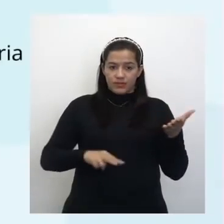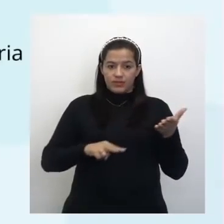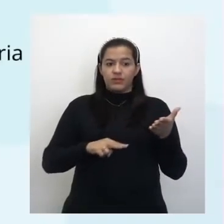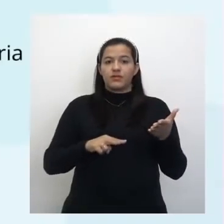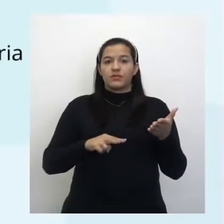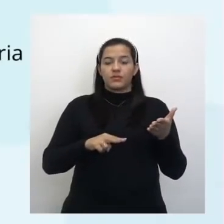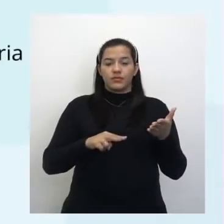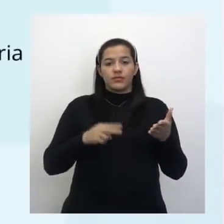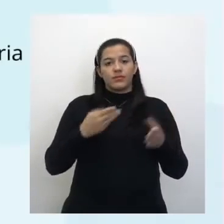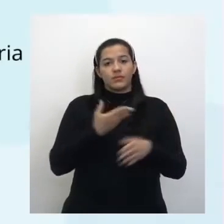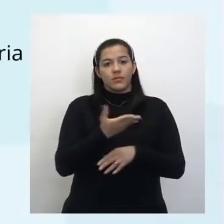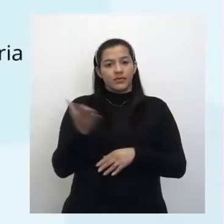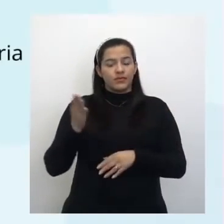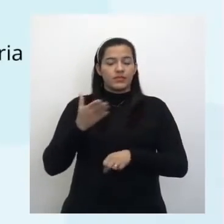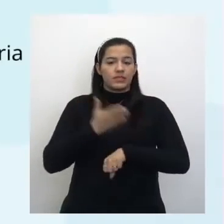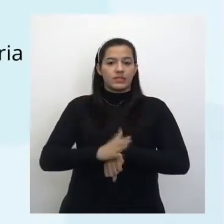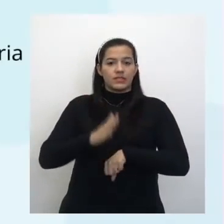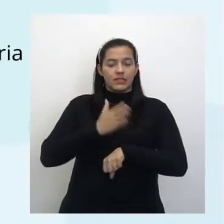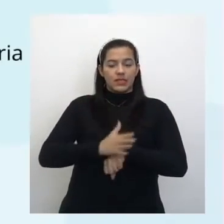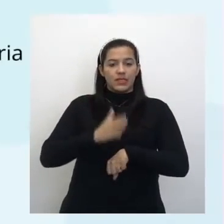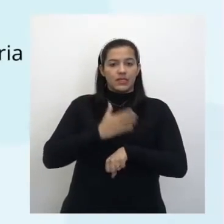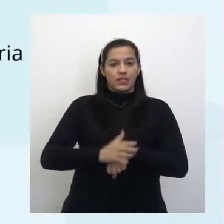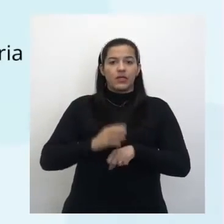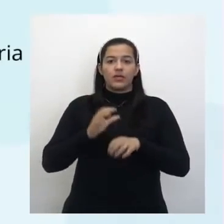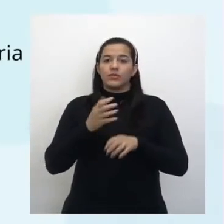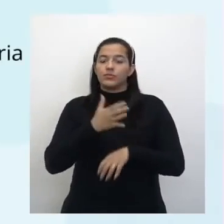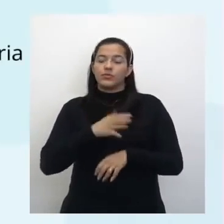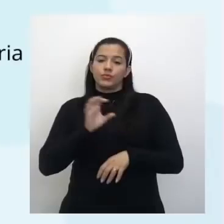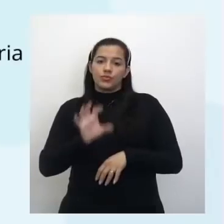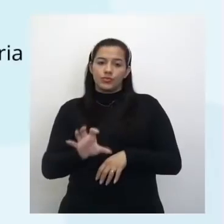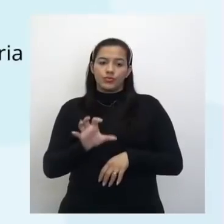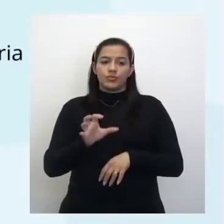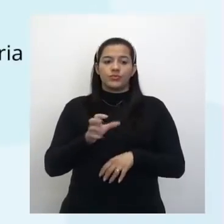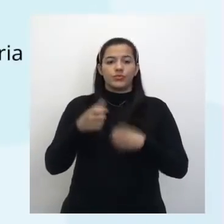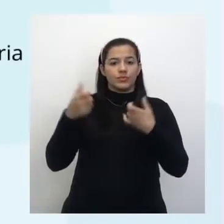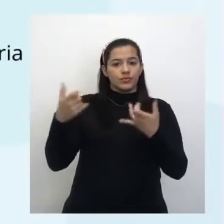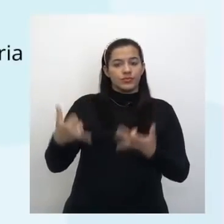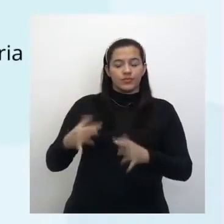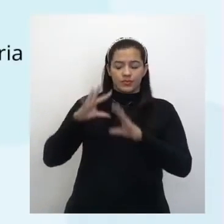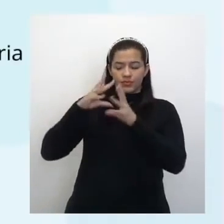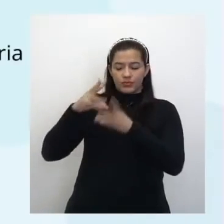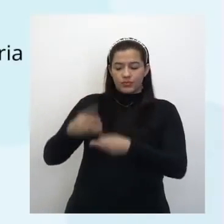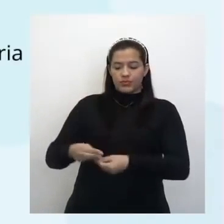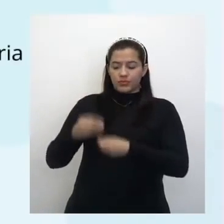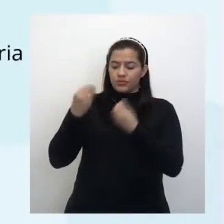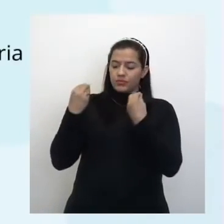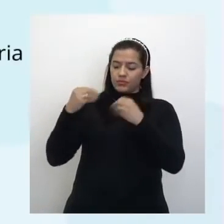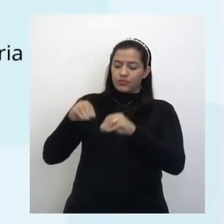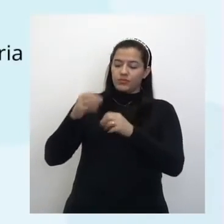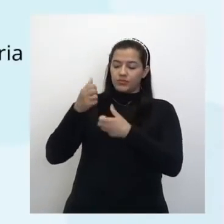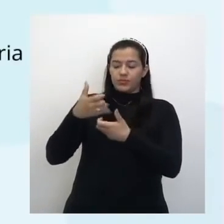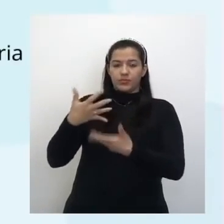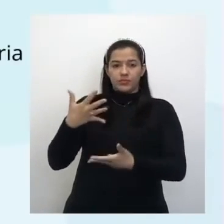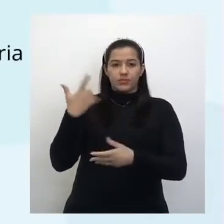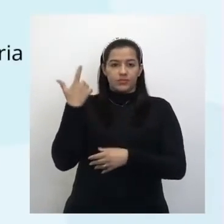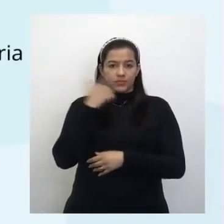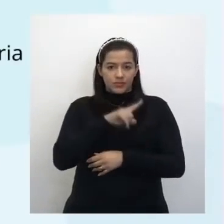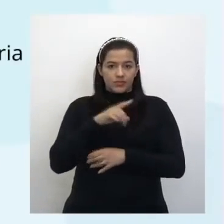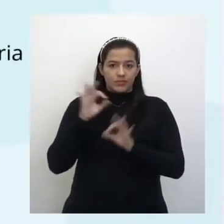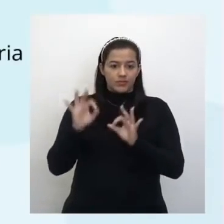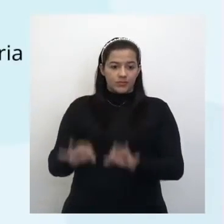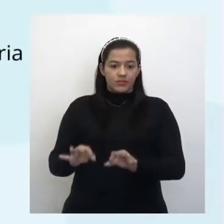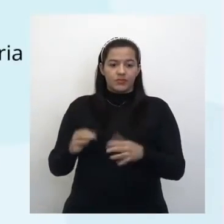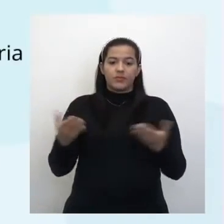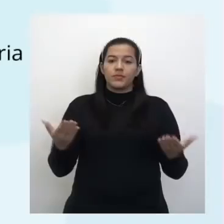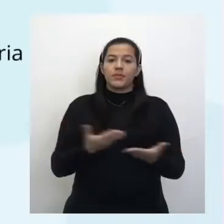praticar a pronúncia né e encontrei você não respondendo Tenta colocar todas de uma vez no chat para fazer vamos trabalhar um